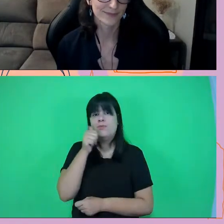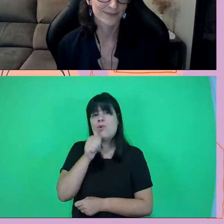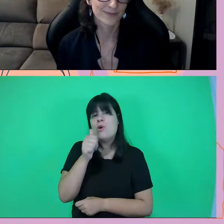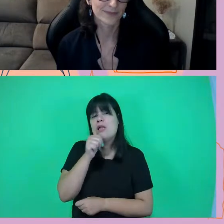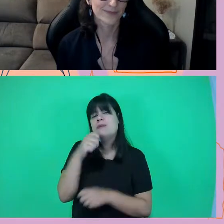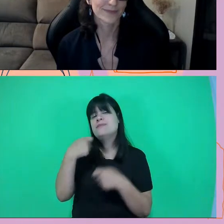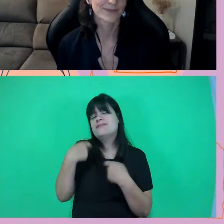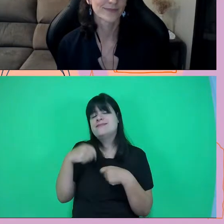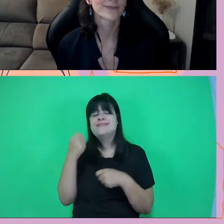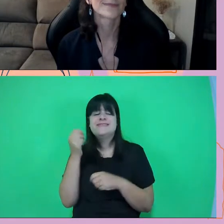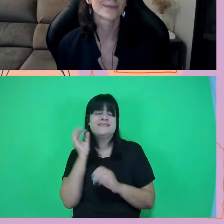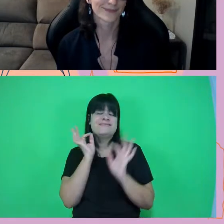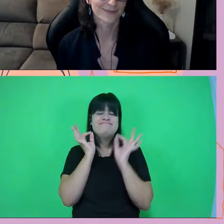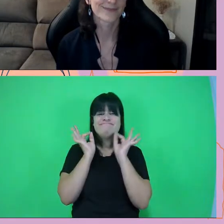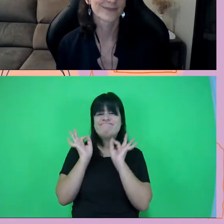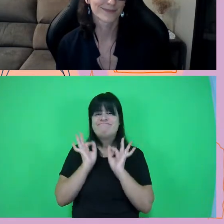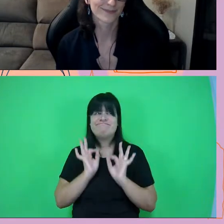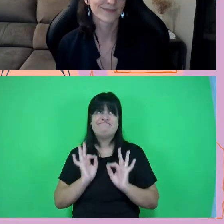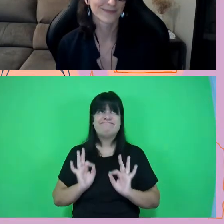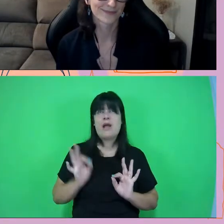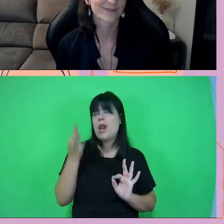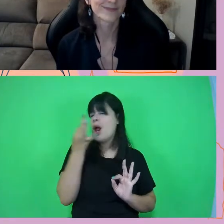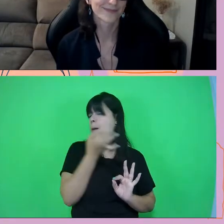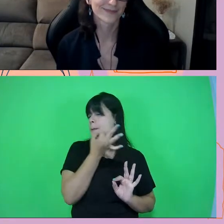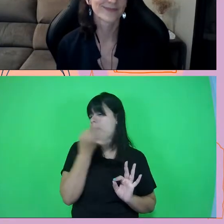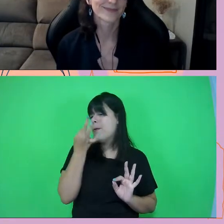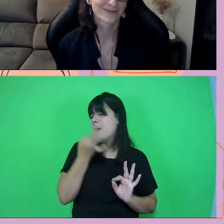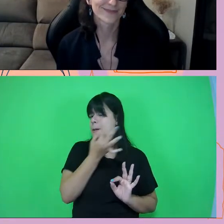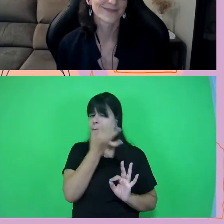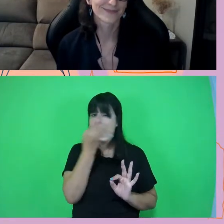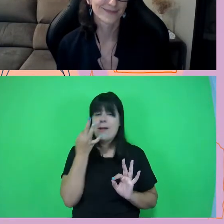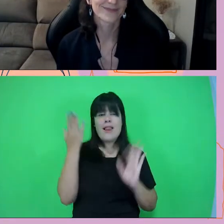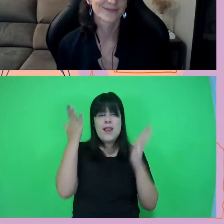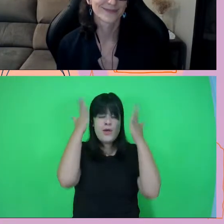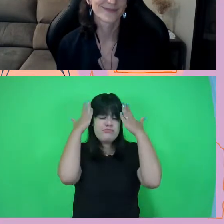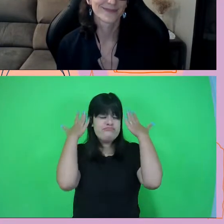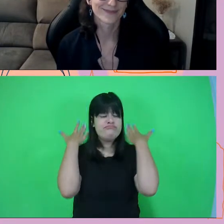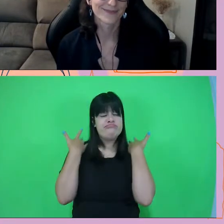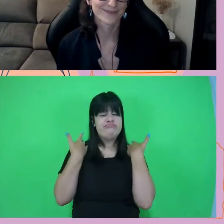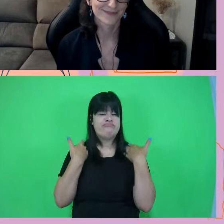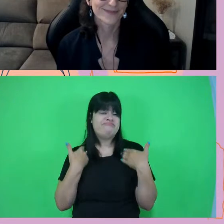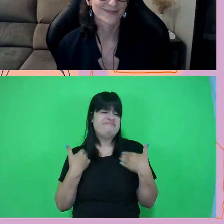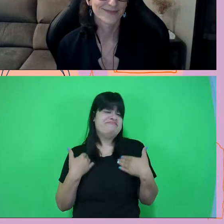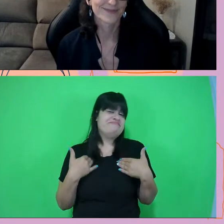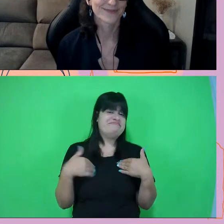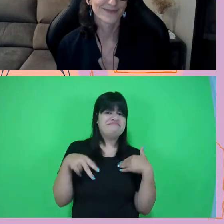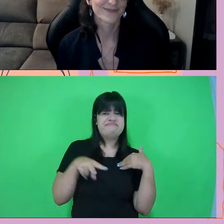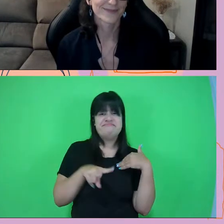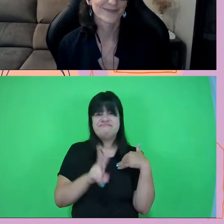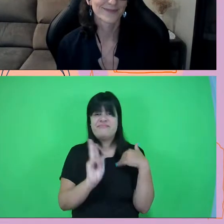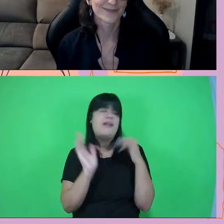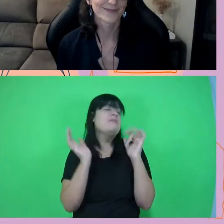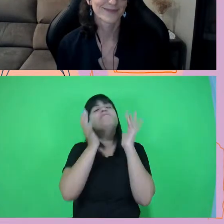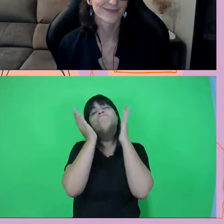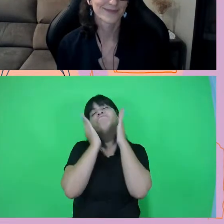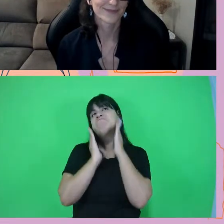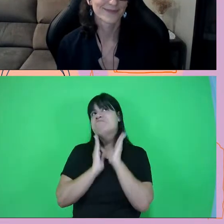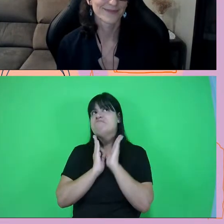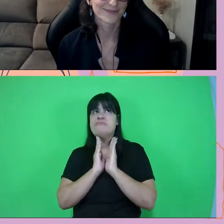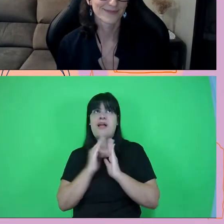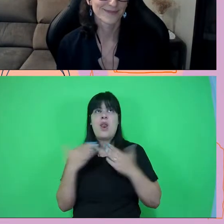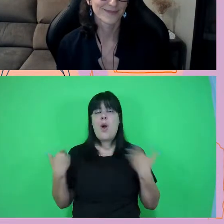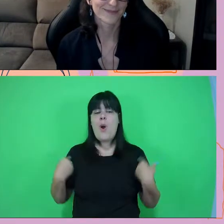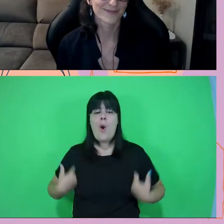que ser feminina, ela tem que sempre estar com batom na boca, sempre estar com cabelo, né, daquele jeito, assim, assado, tem que estar com uma roupa,